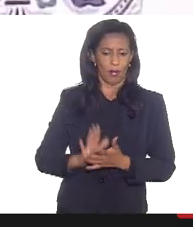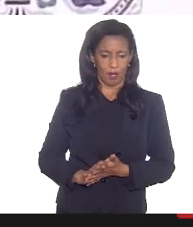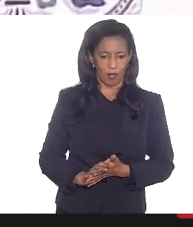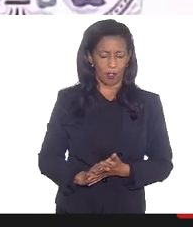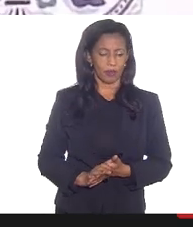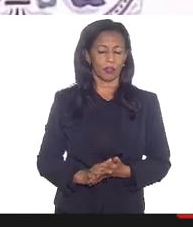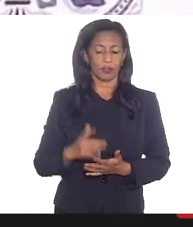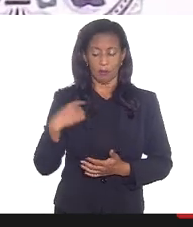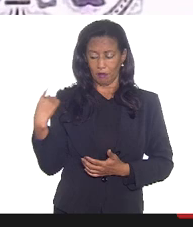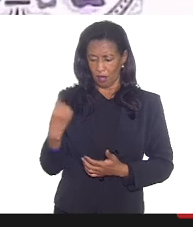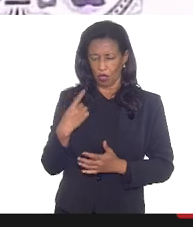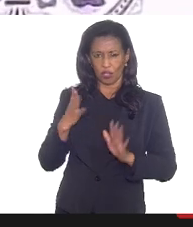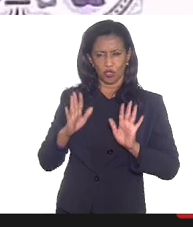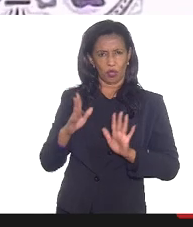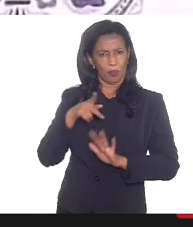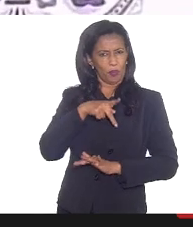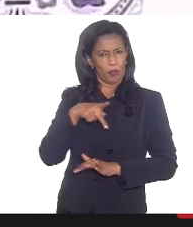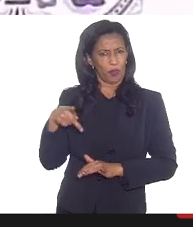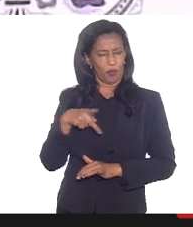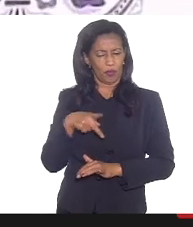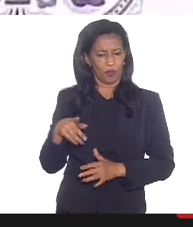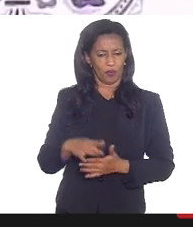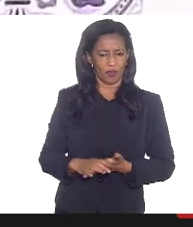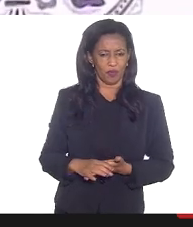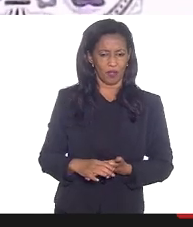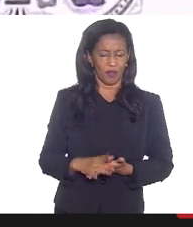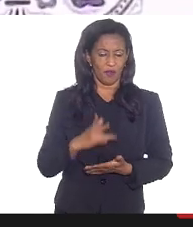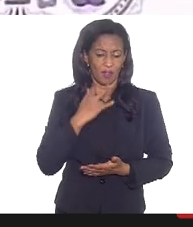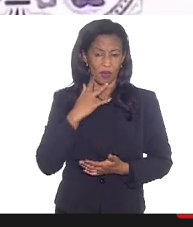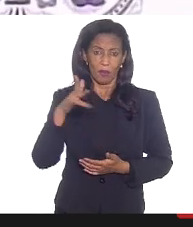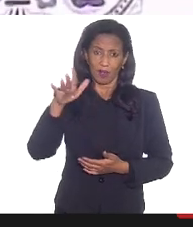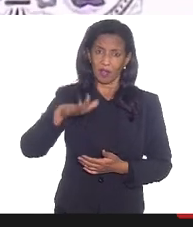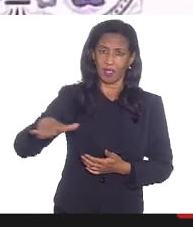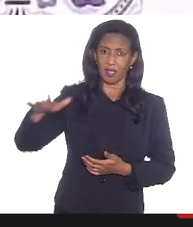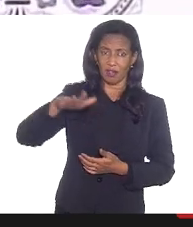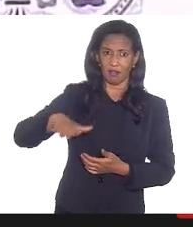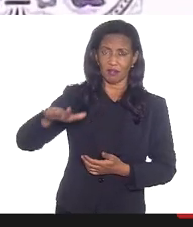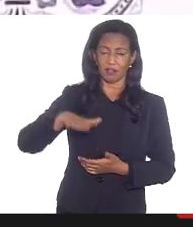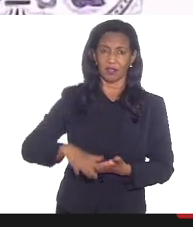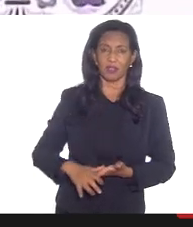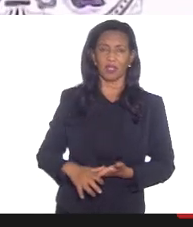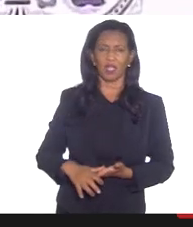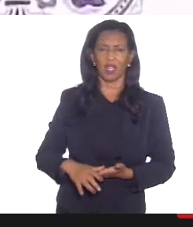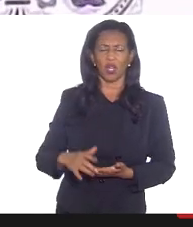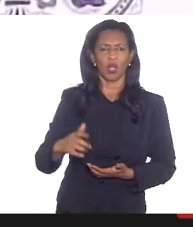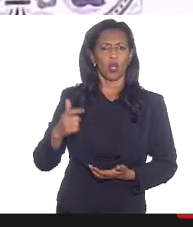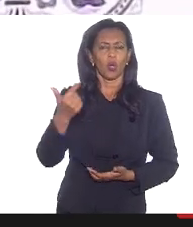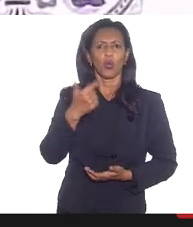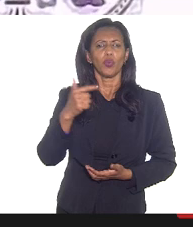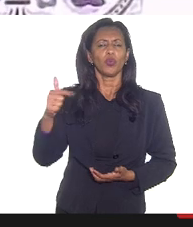fomos professores, eu salientaria que uma criança, né, ela não tem maturidade para escolher um